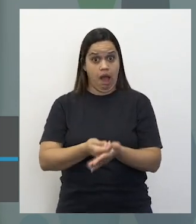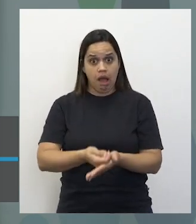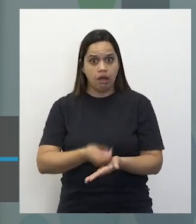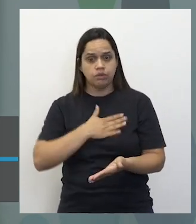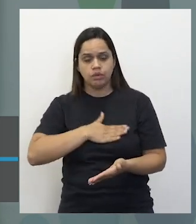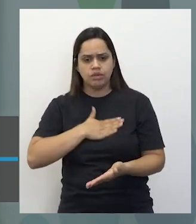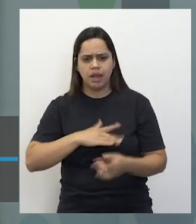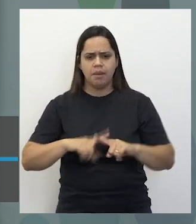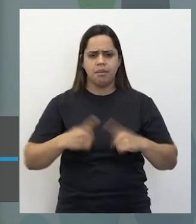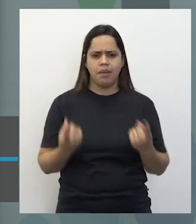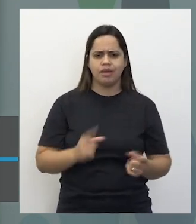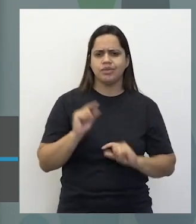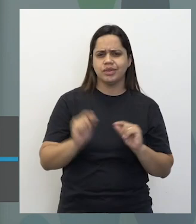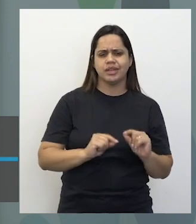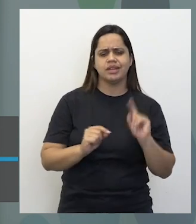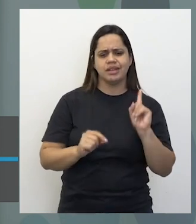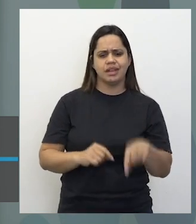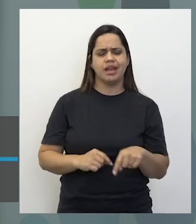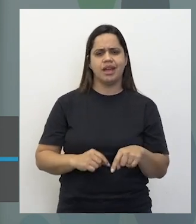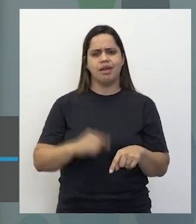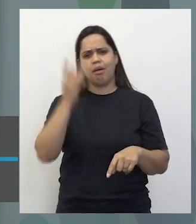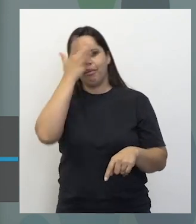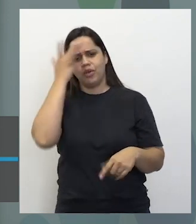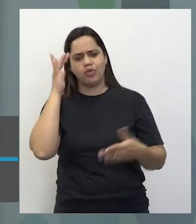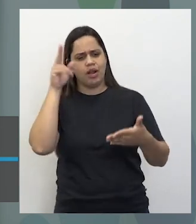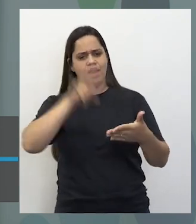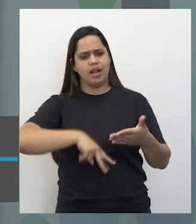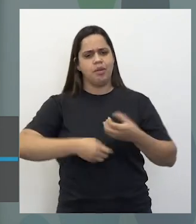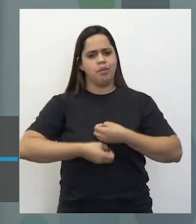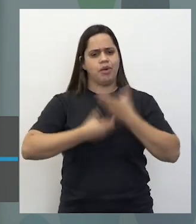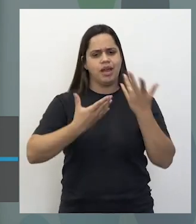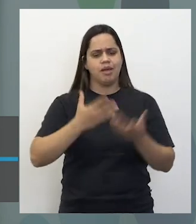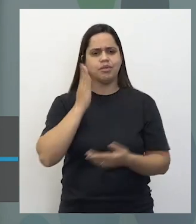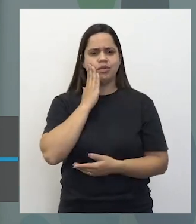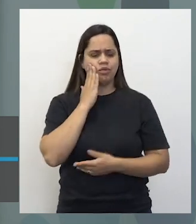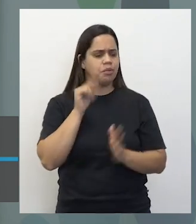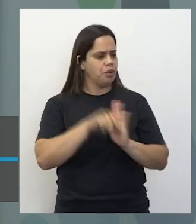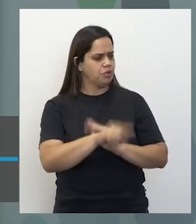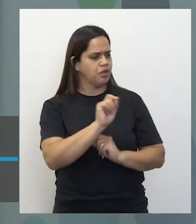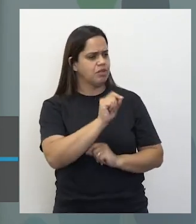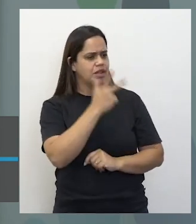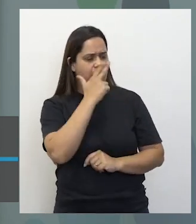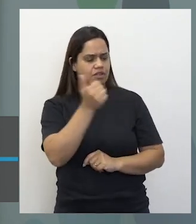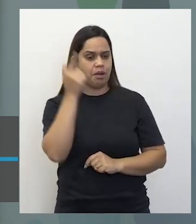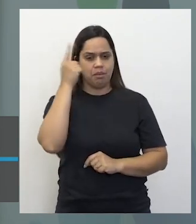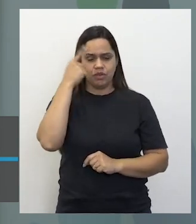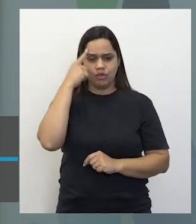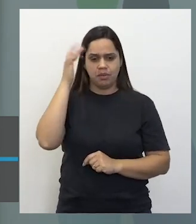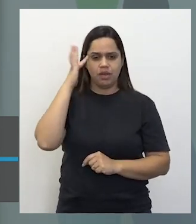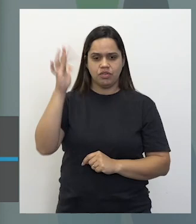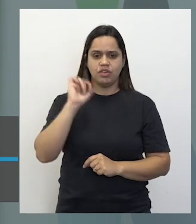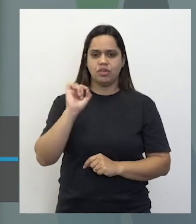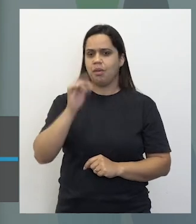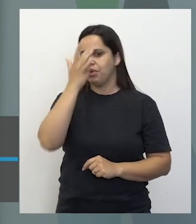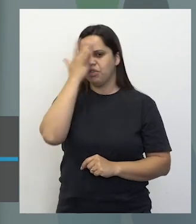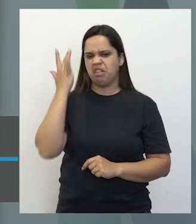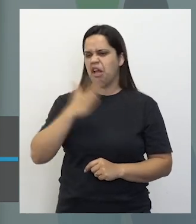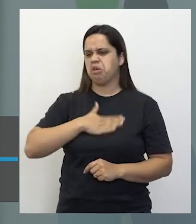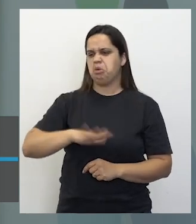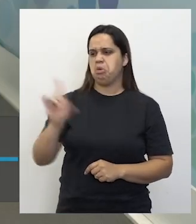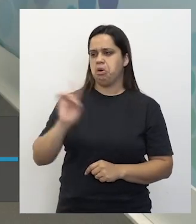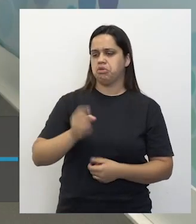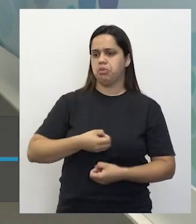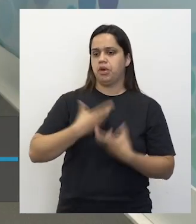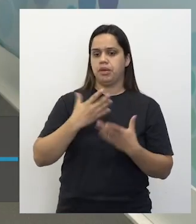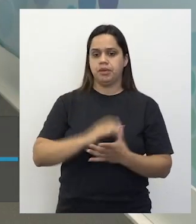obrigação, mas o que será que faz alguém não gostar de um poema? O que você acha, Ed, que passa pela cabeça de alguém que diz, eu não gosto?